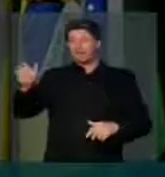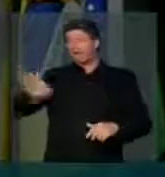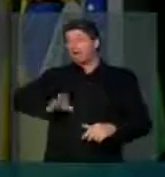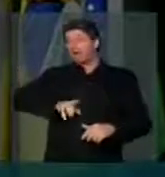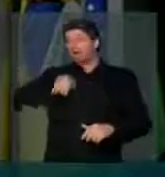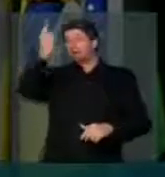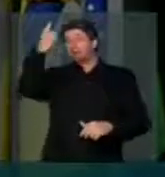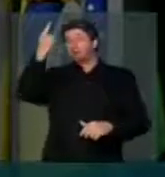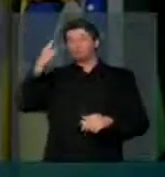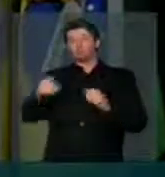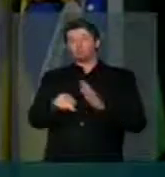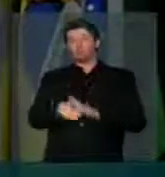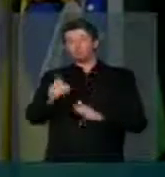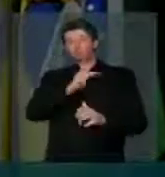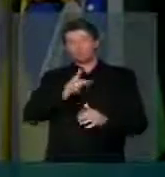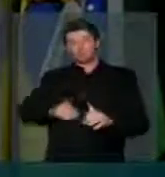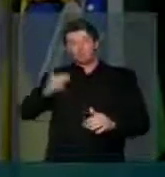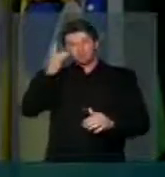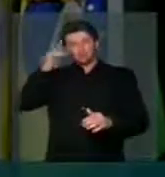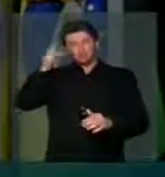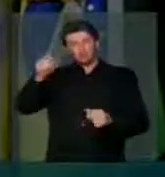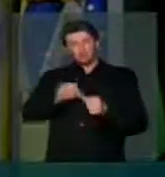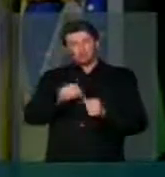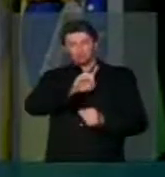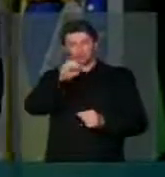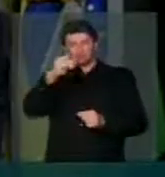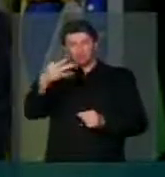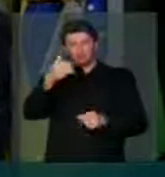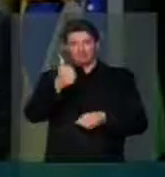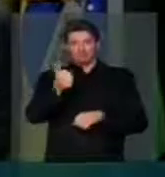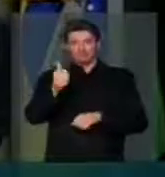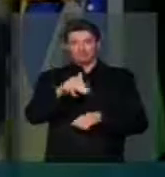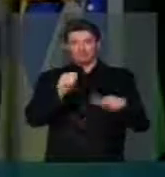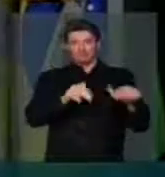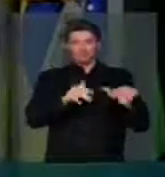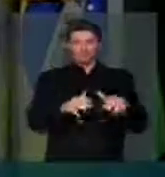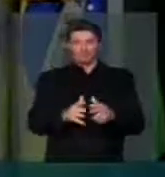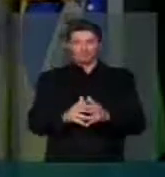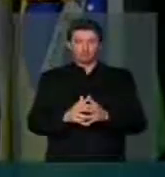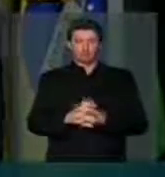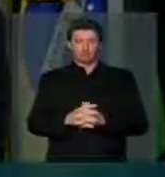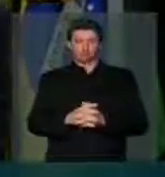que esse decreto que a presidente Dilma fez no dia 3 de setembro.